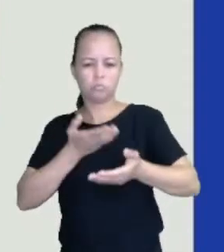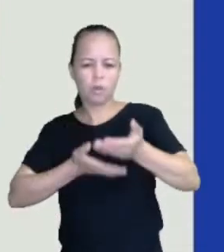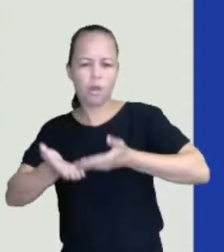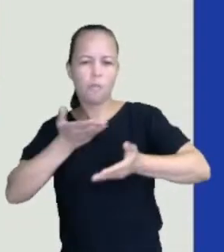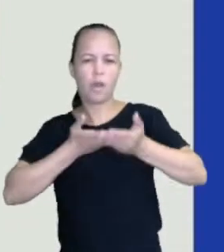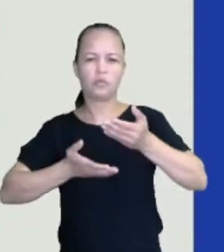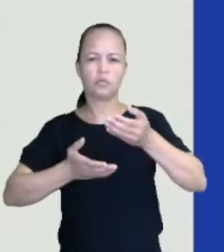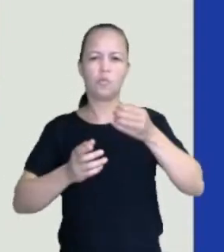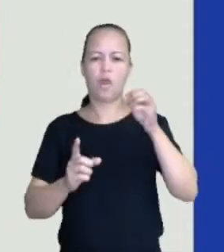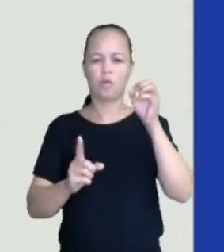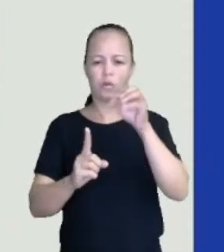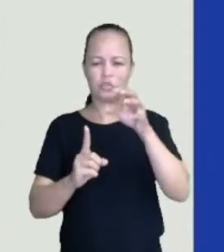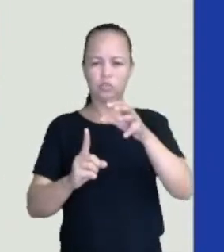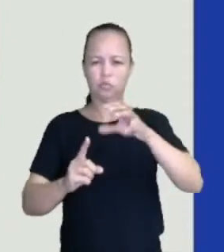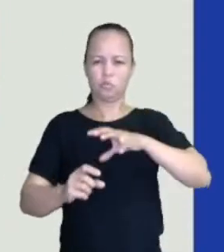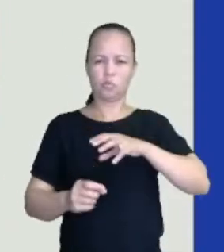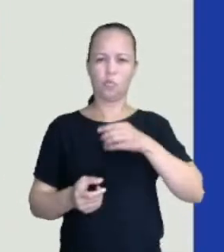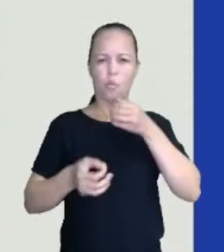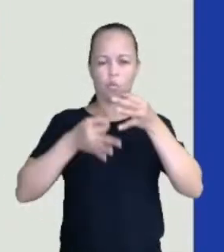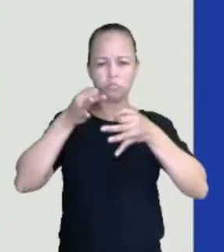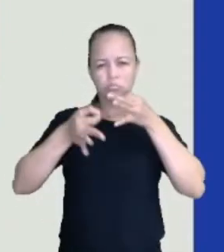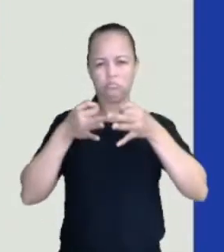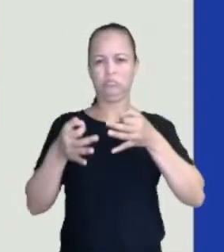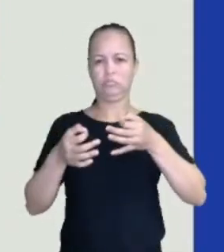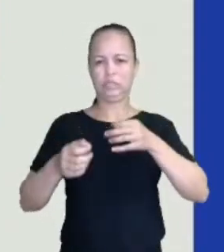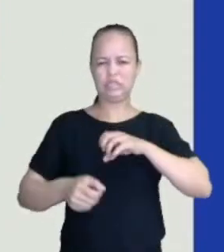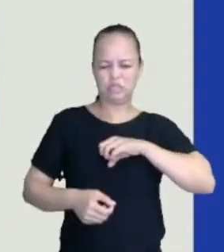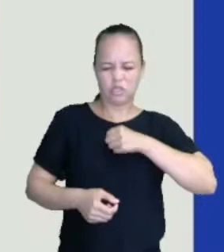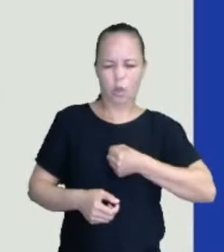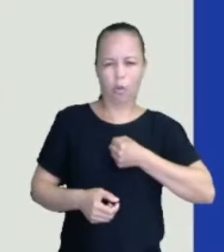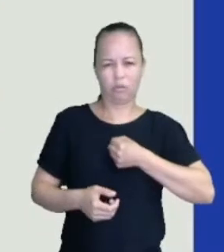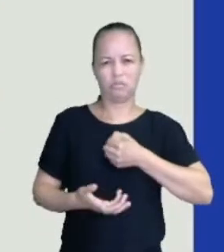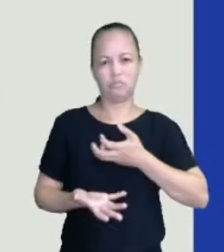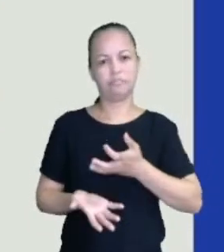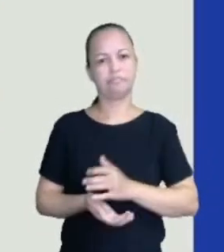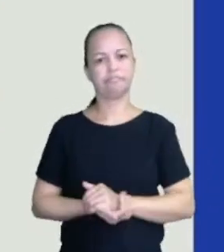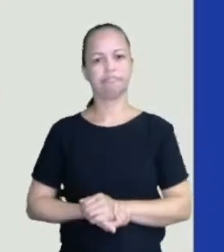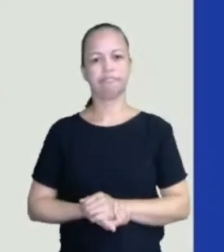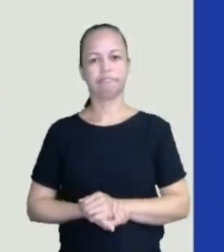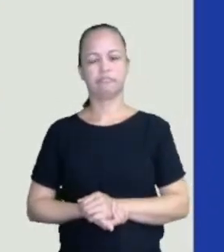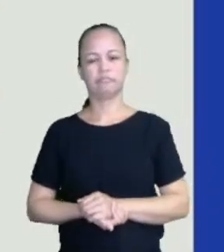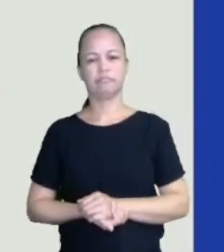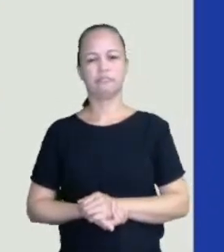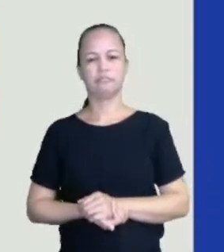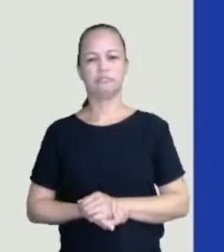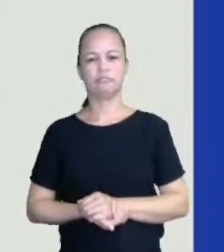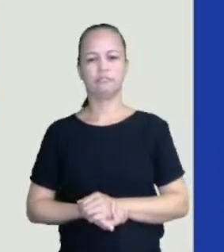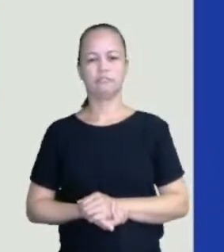compactuar com o discurso de ódio? E será que nós sabemos